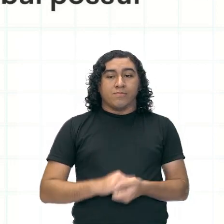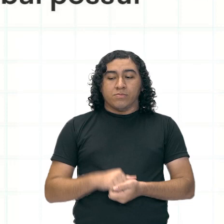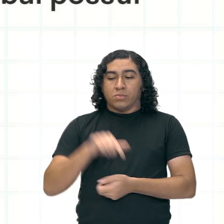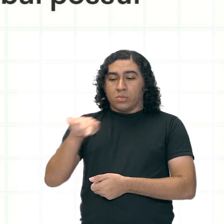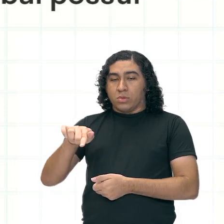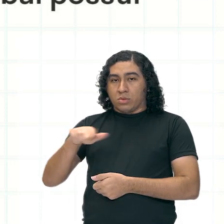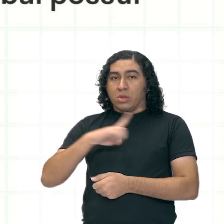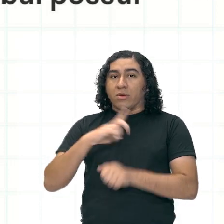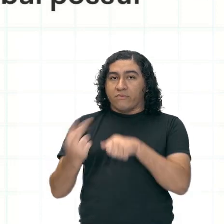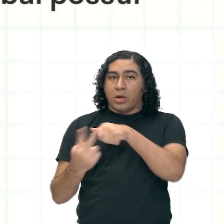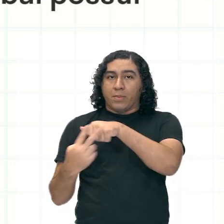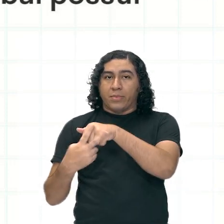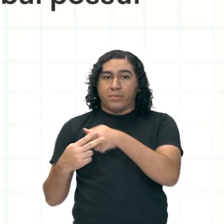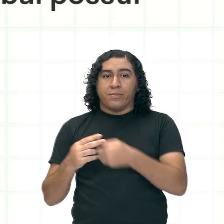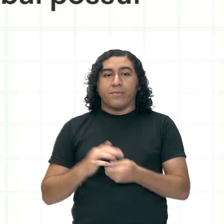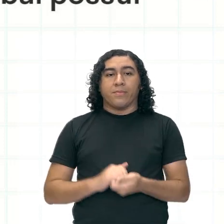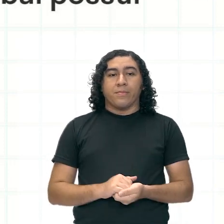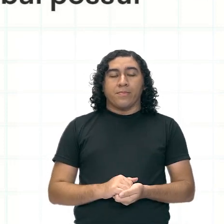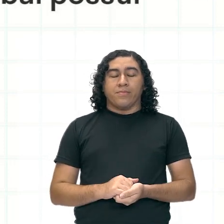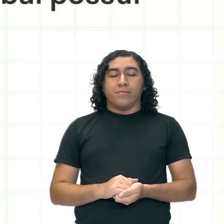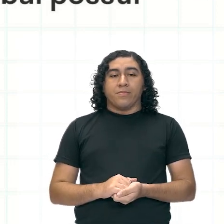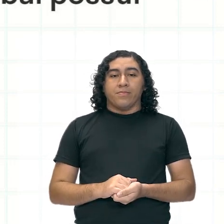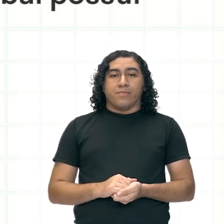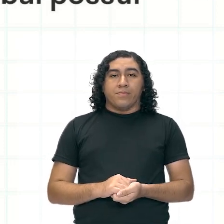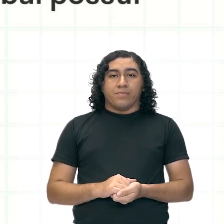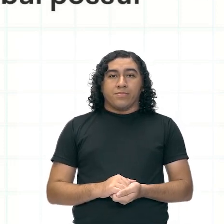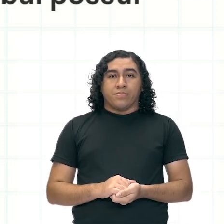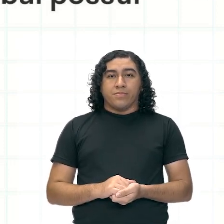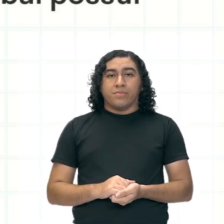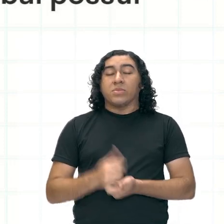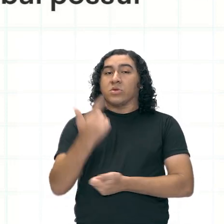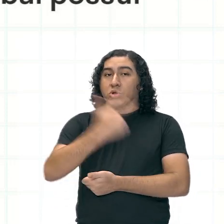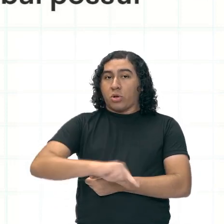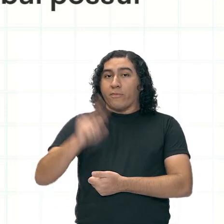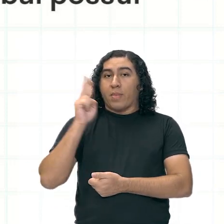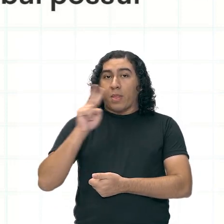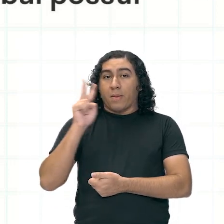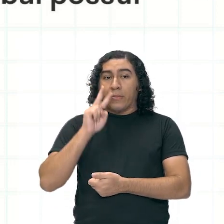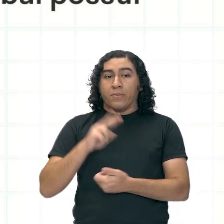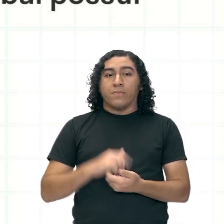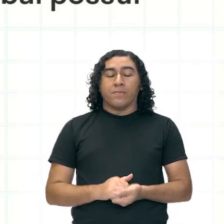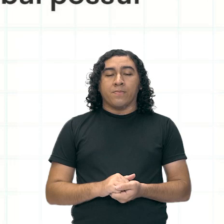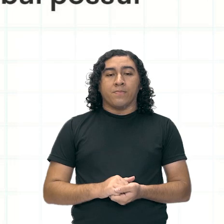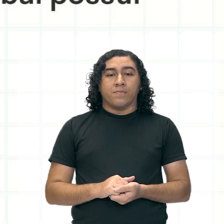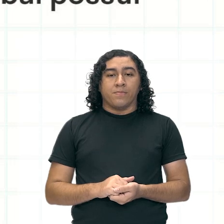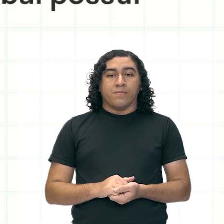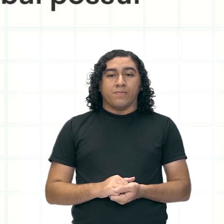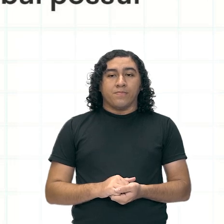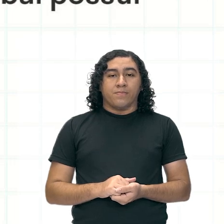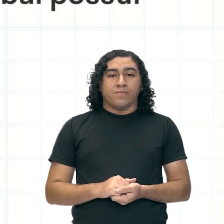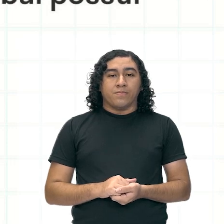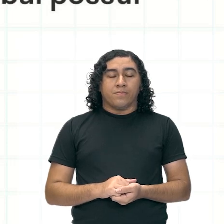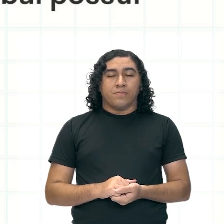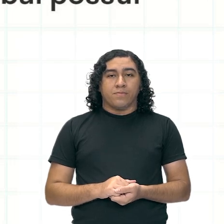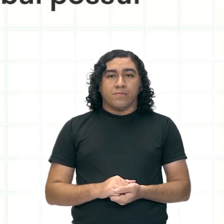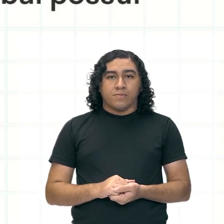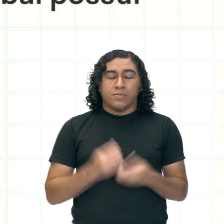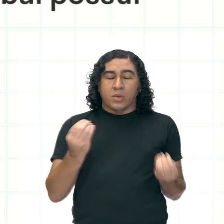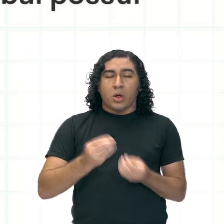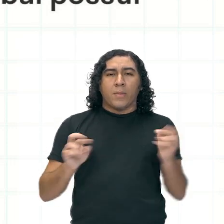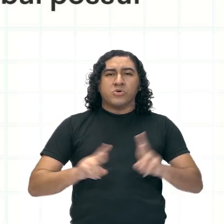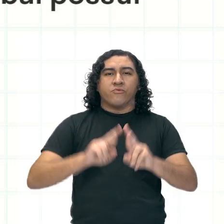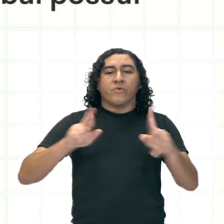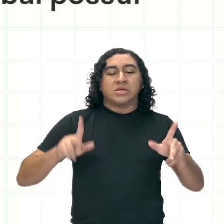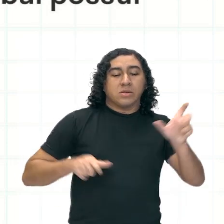sintagma verbal tem verbo. E aí, reforçando isso, na sequência, o nosso texto traz. A diferença entre esses